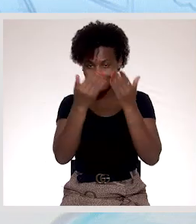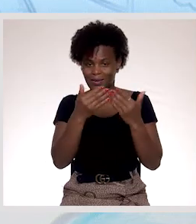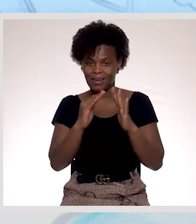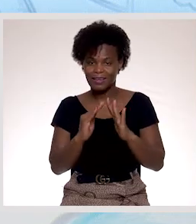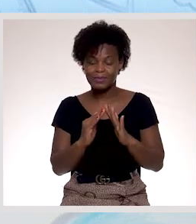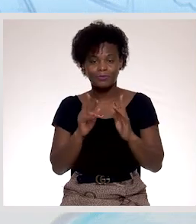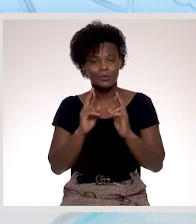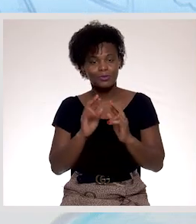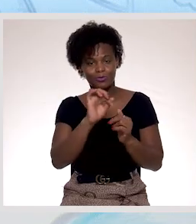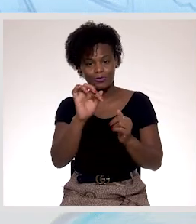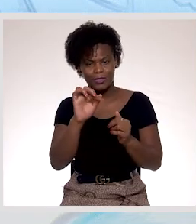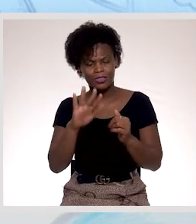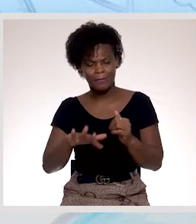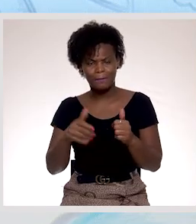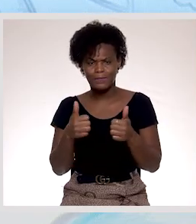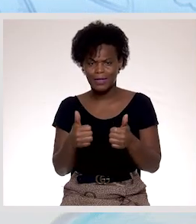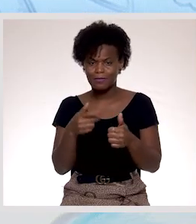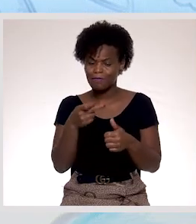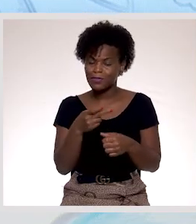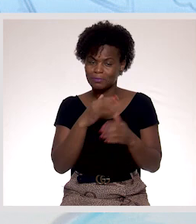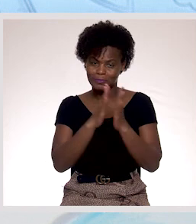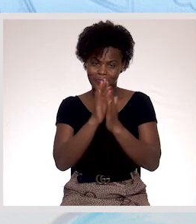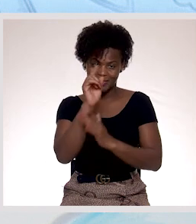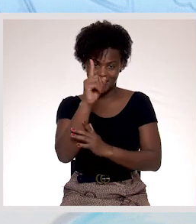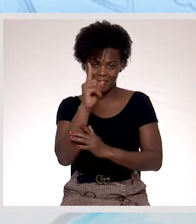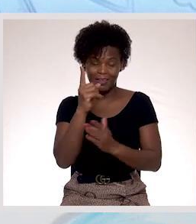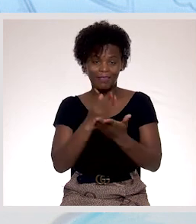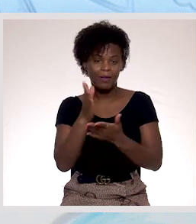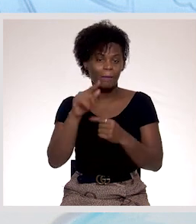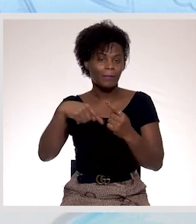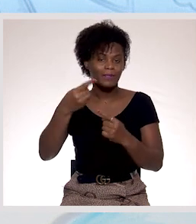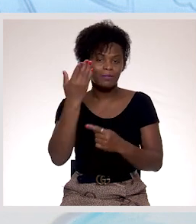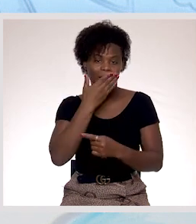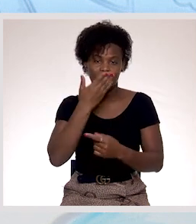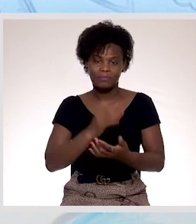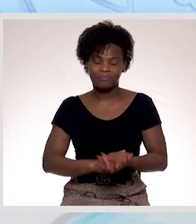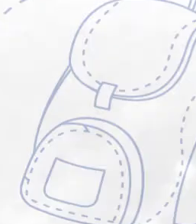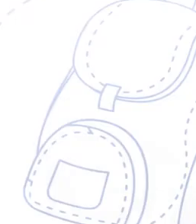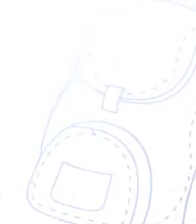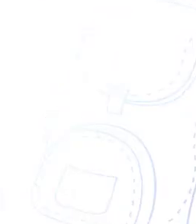Espero que vocês estejam bem e fiquem com Deus. Adeus, até a próxima aula.